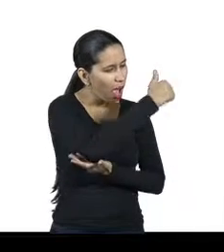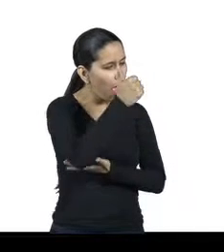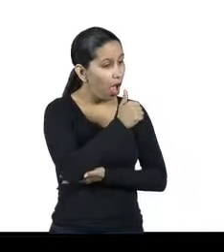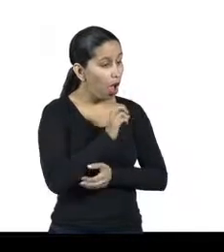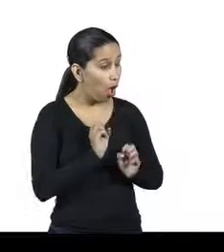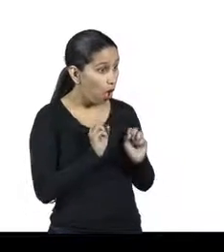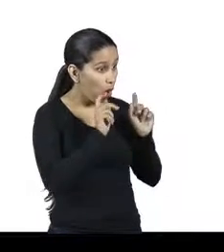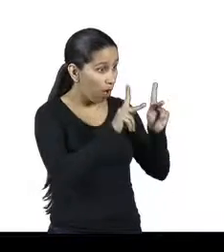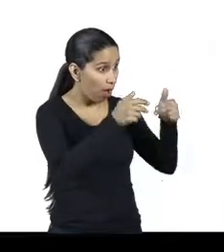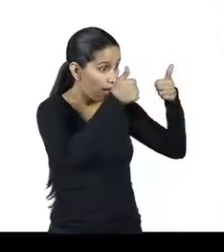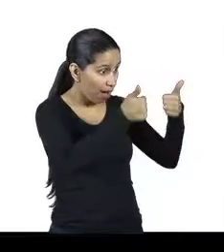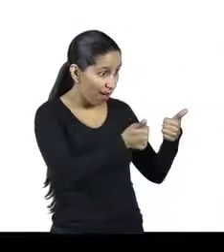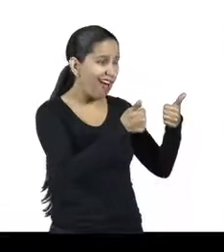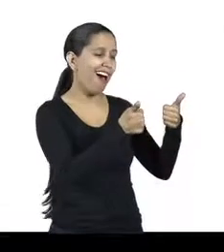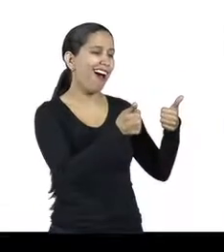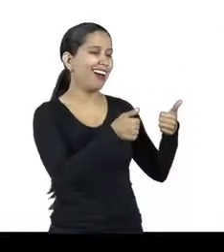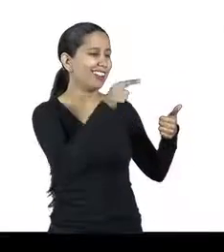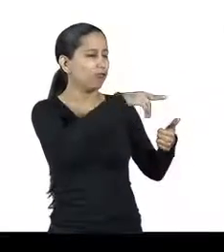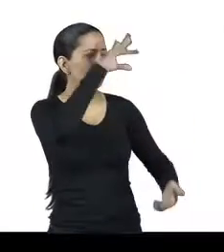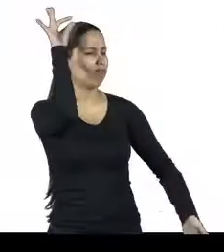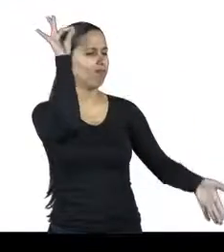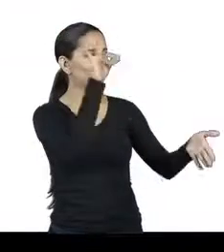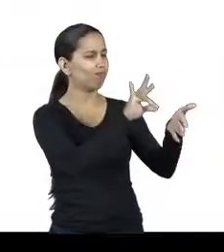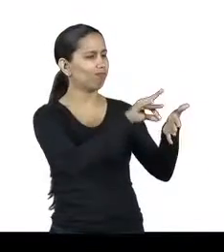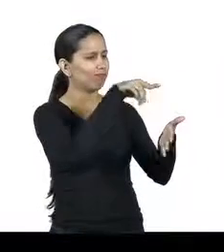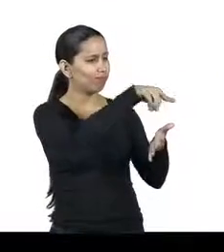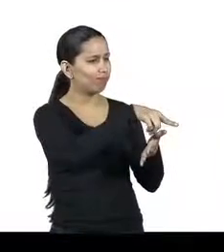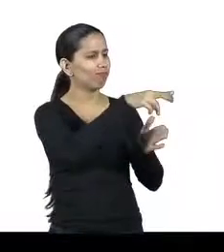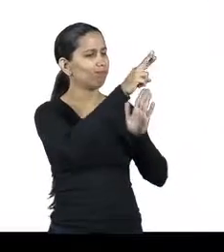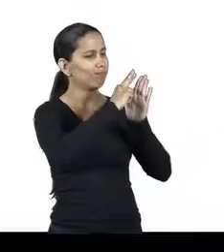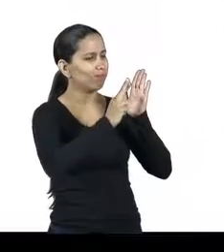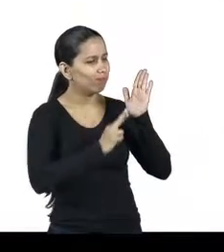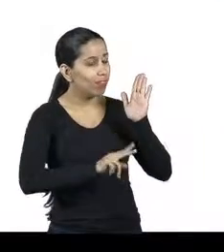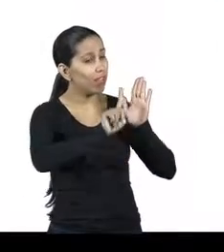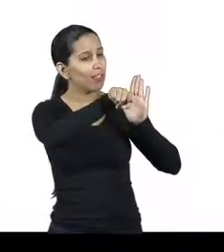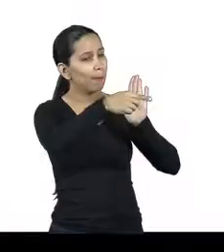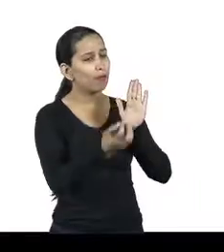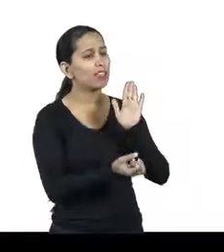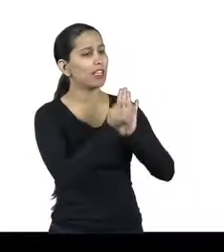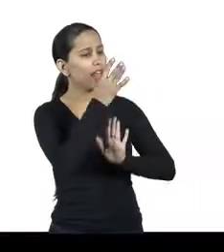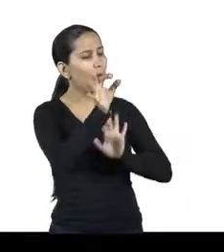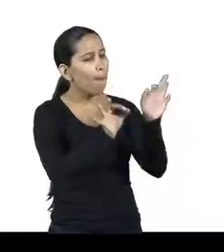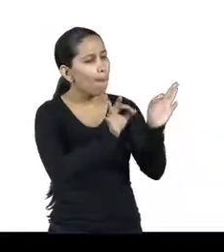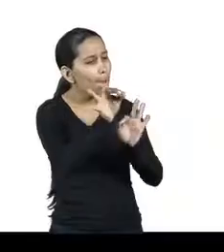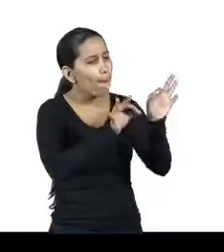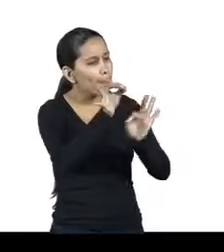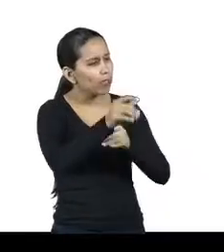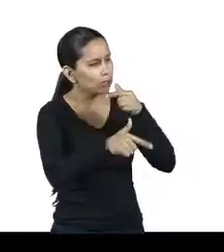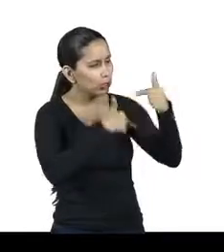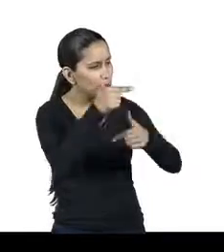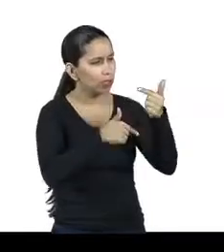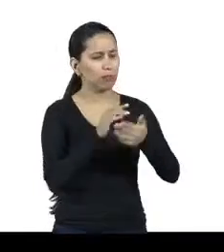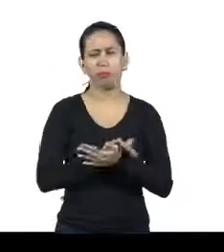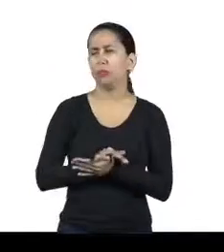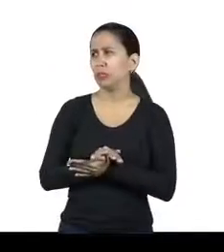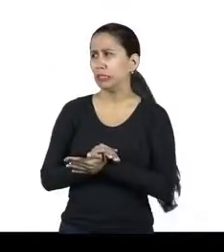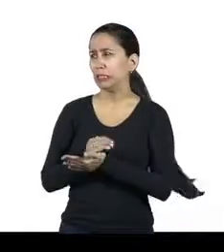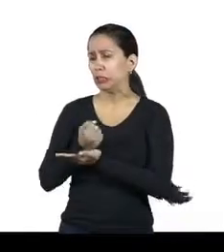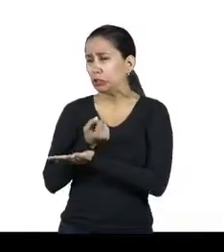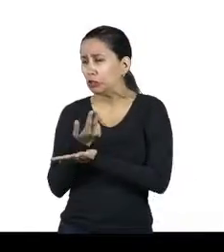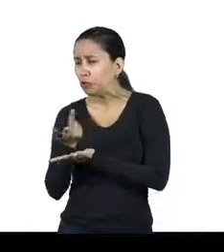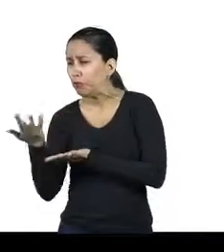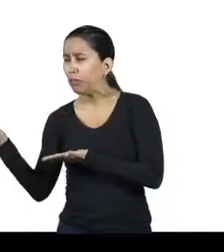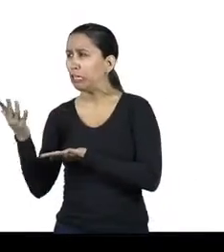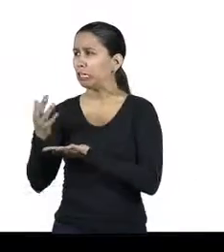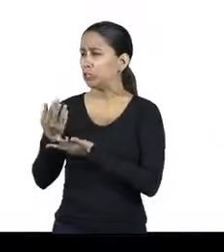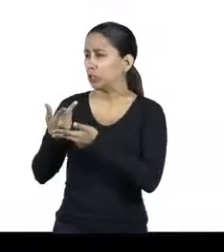tiver tudo ok, nós validamos esse desvio e encaminhamos um plano de ação para a área responsável. Eu sei que as causas podem ser